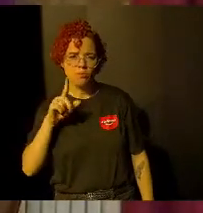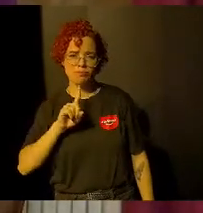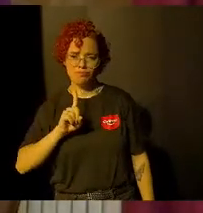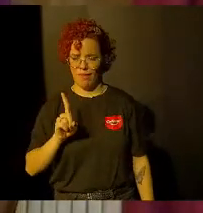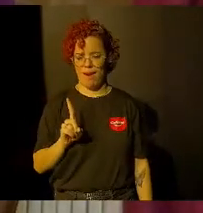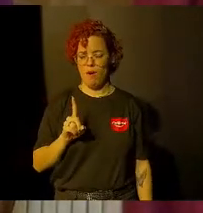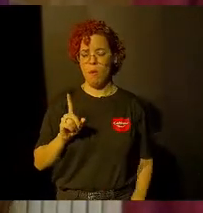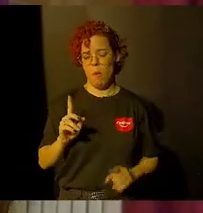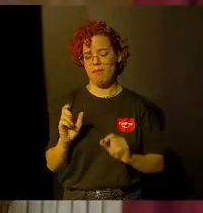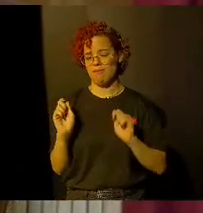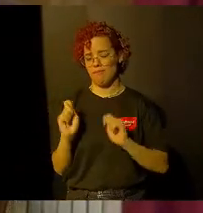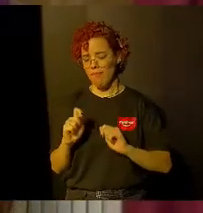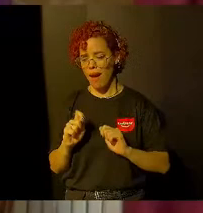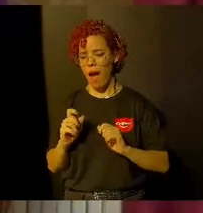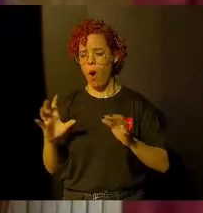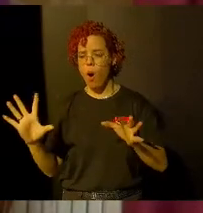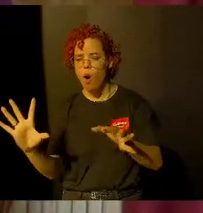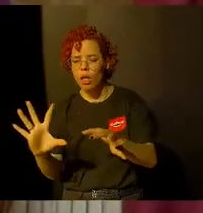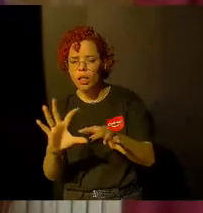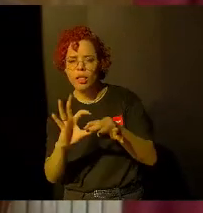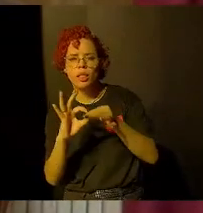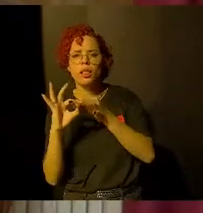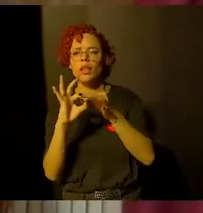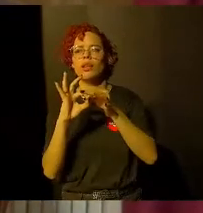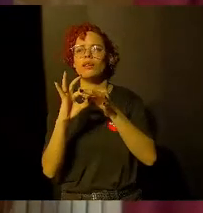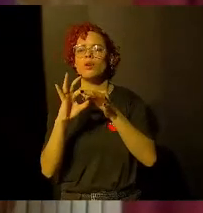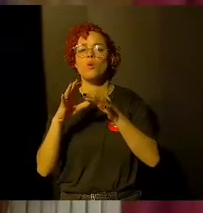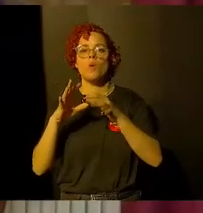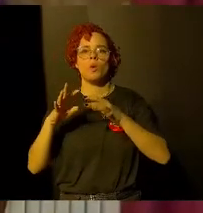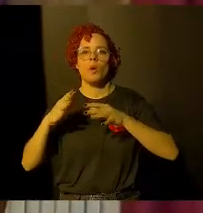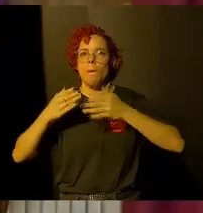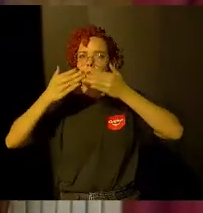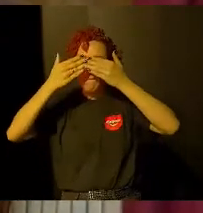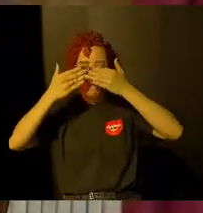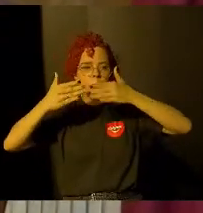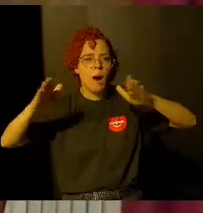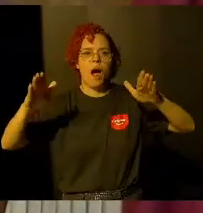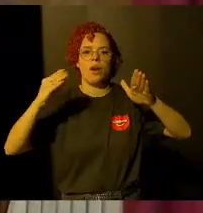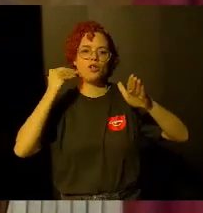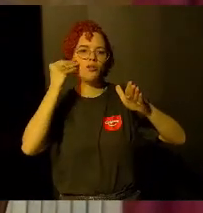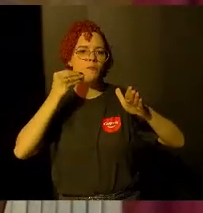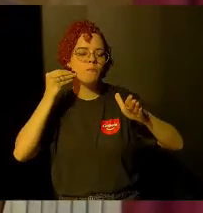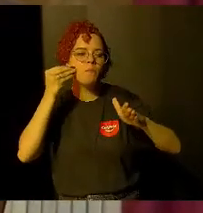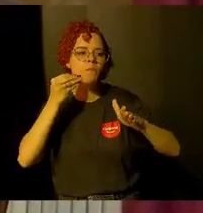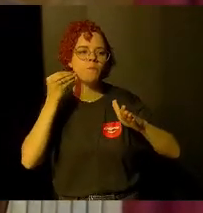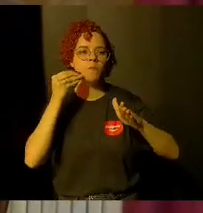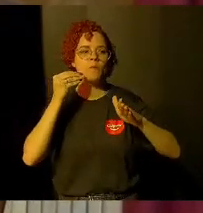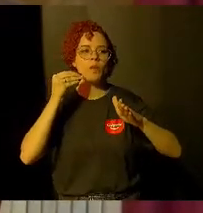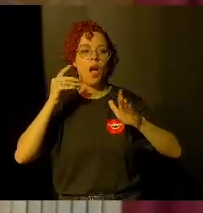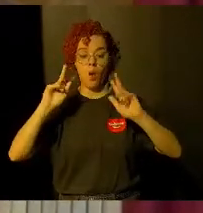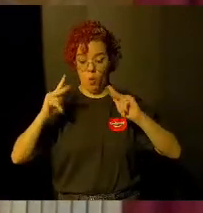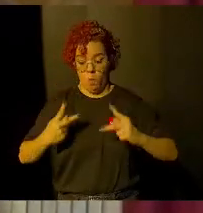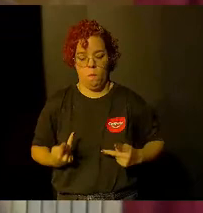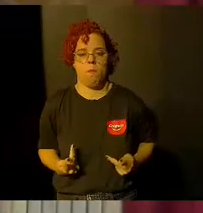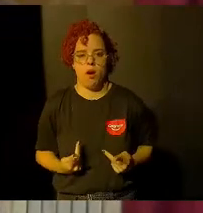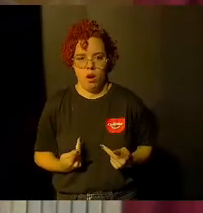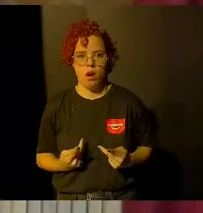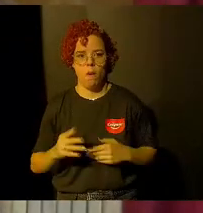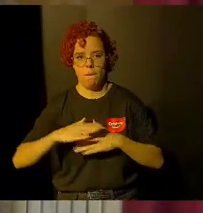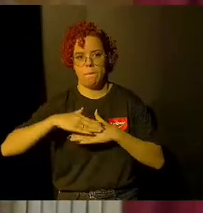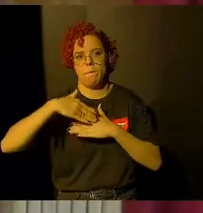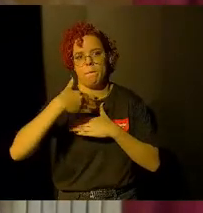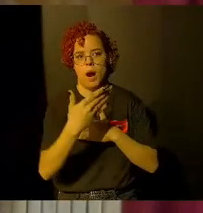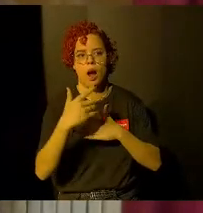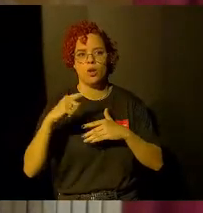me deu uma possibilidade de conexão com que transcende a experiência humana né ou do